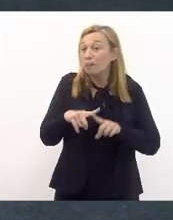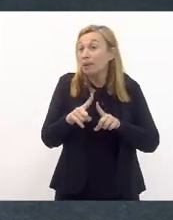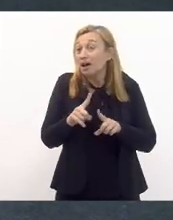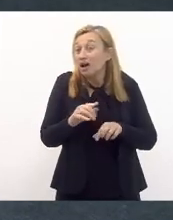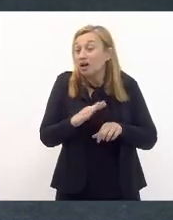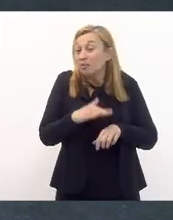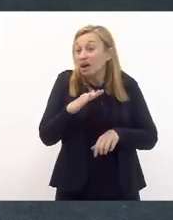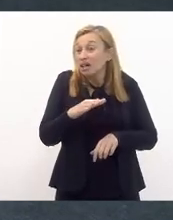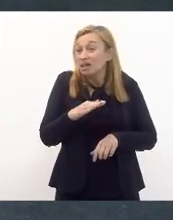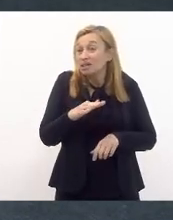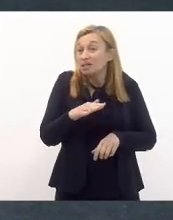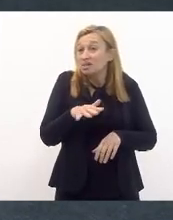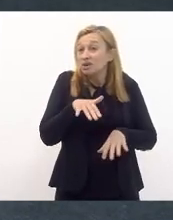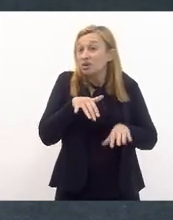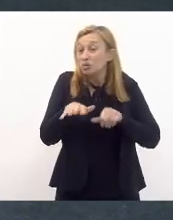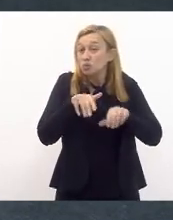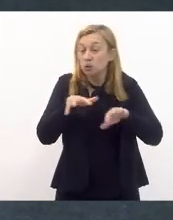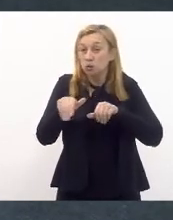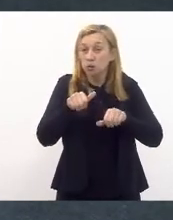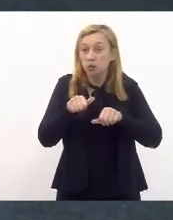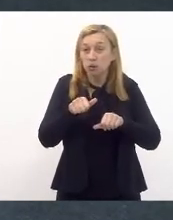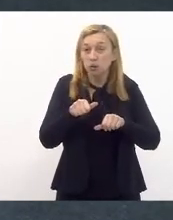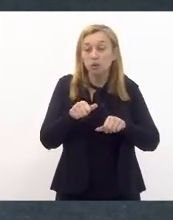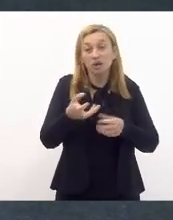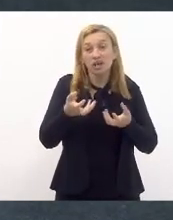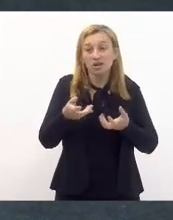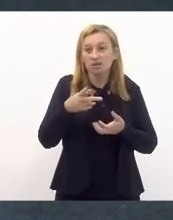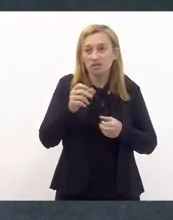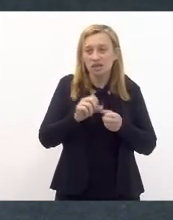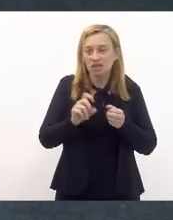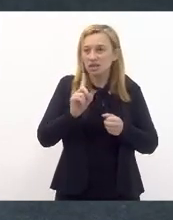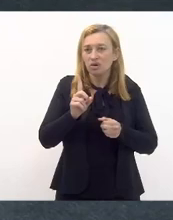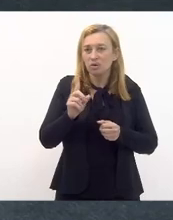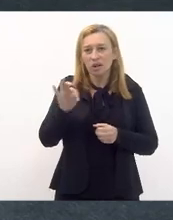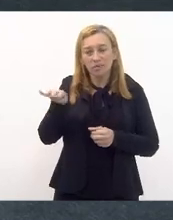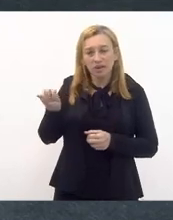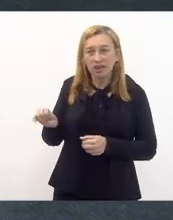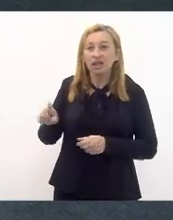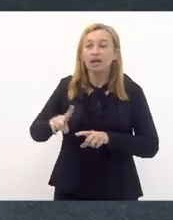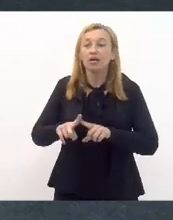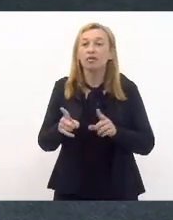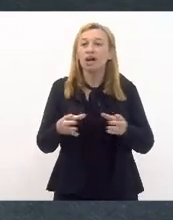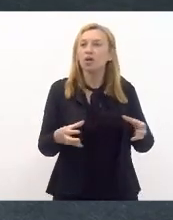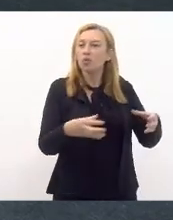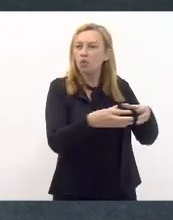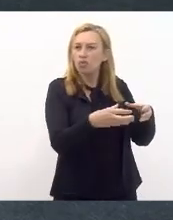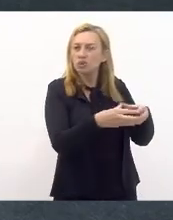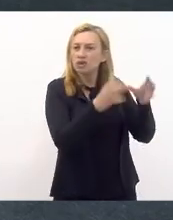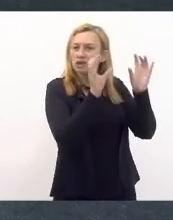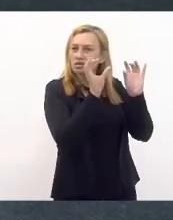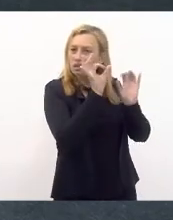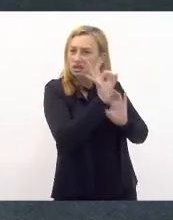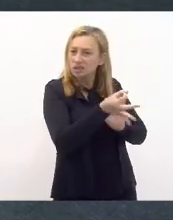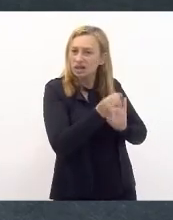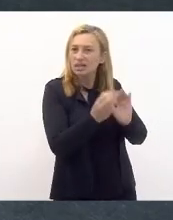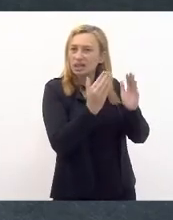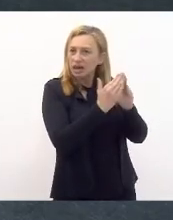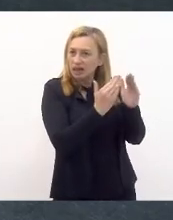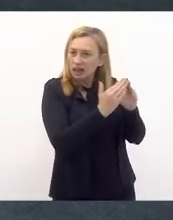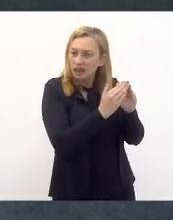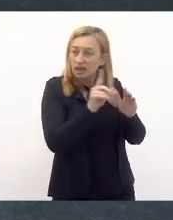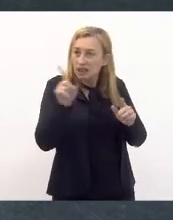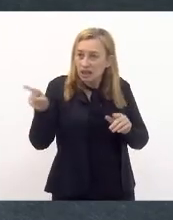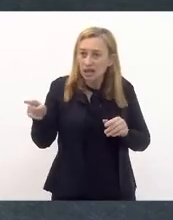mas a convocação que nós pretendemos fazer não é para o meu gabinete é para comissão específica da casa